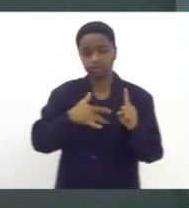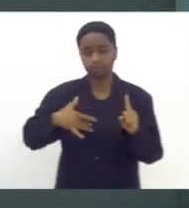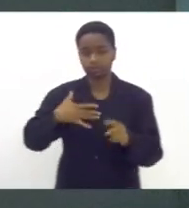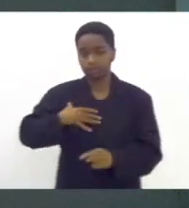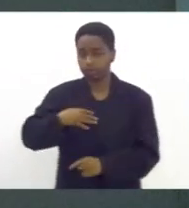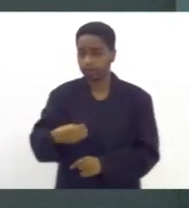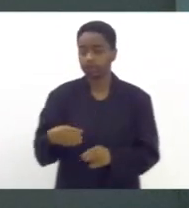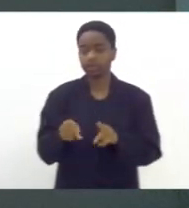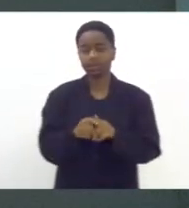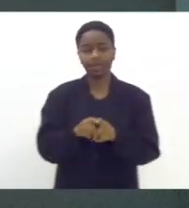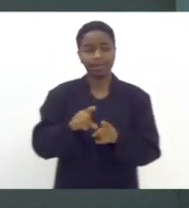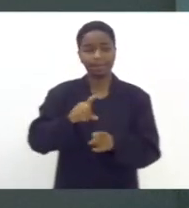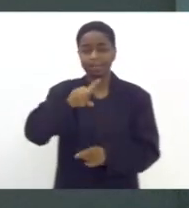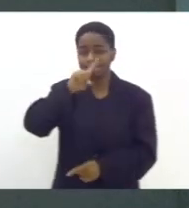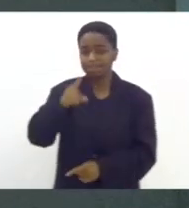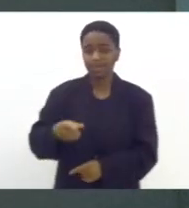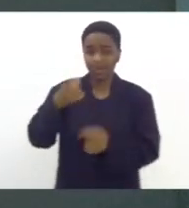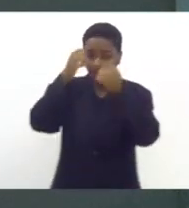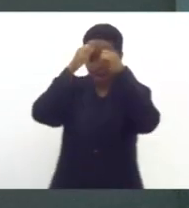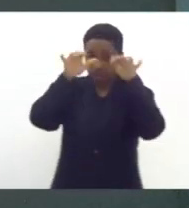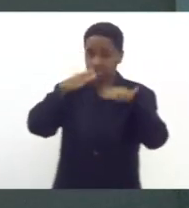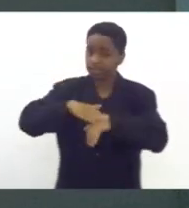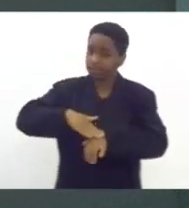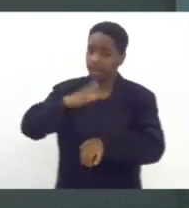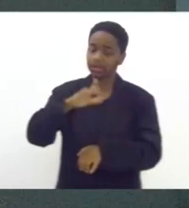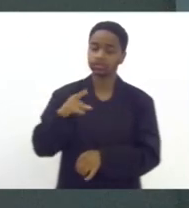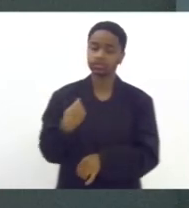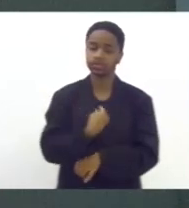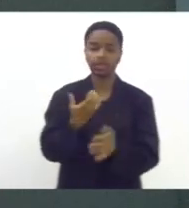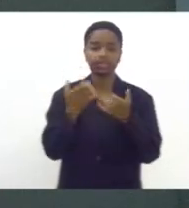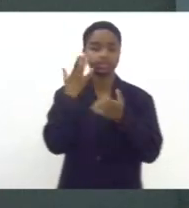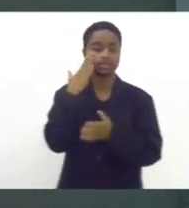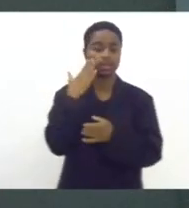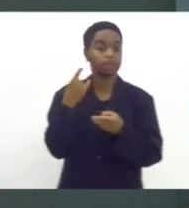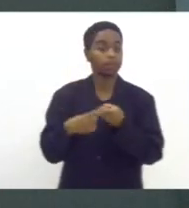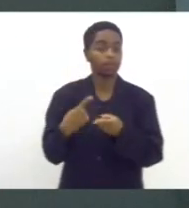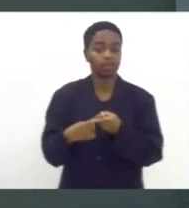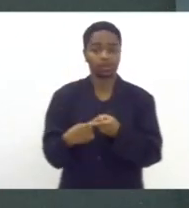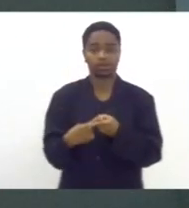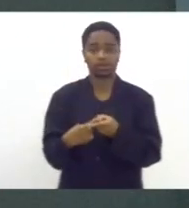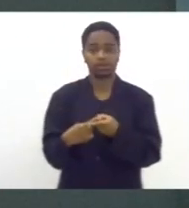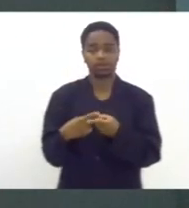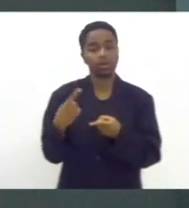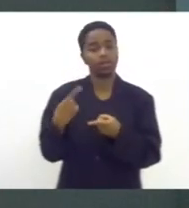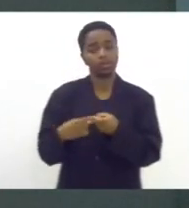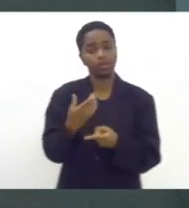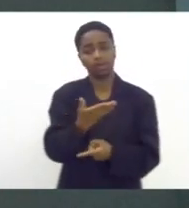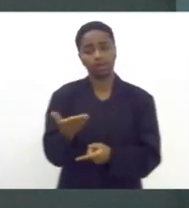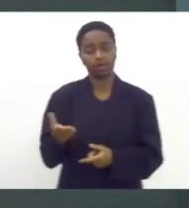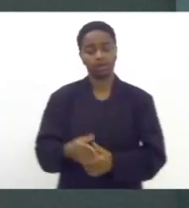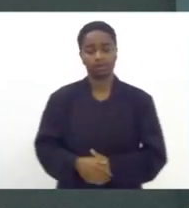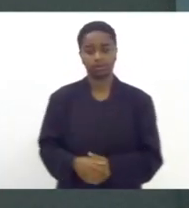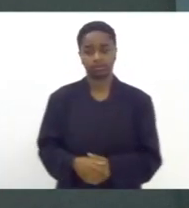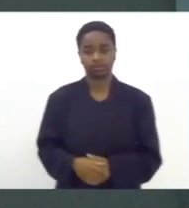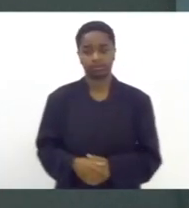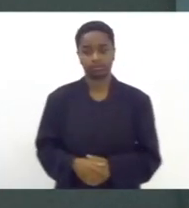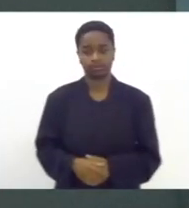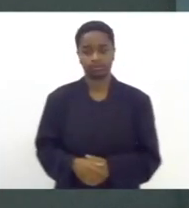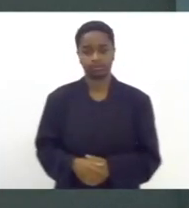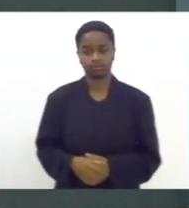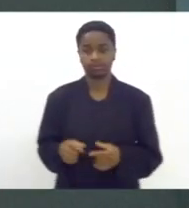de mais de autistas nós queremos saber o porqu disso tudo